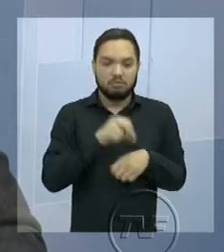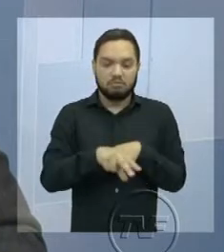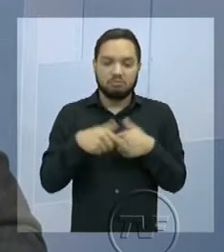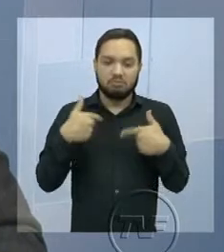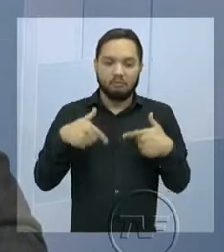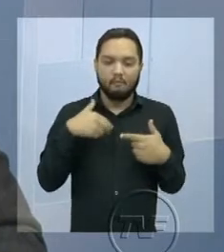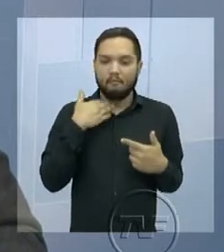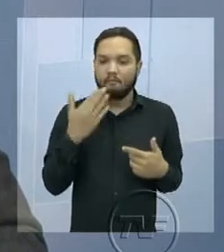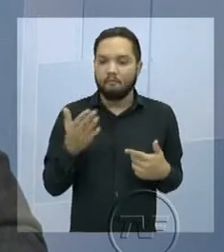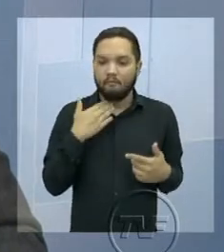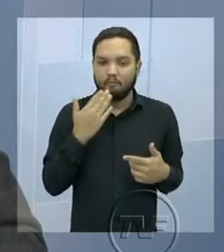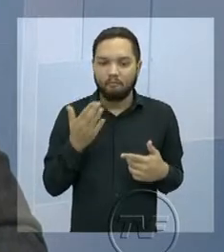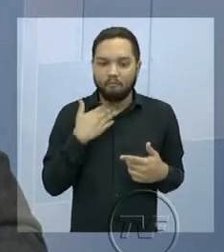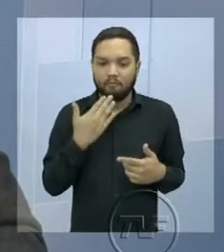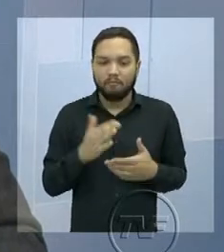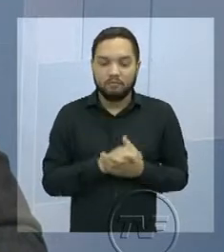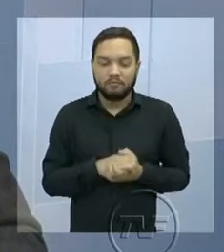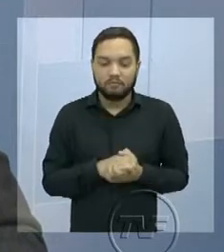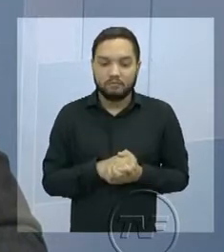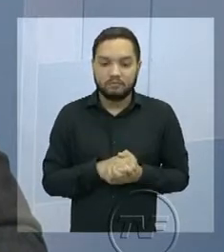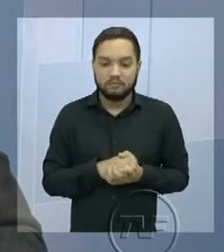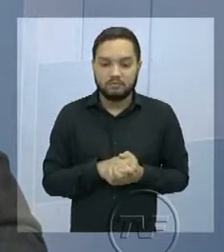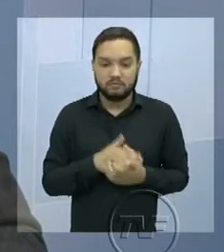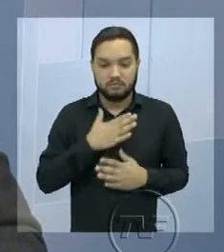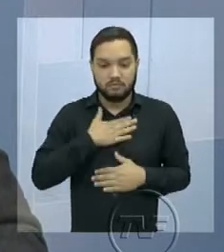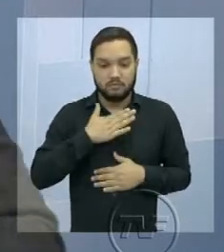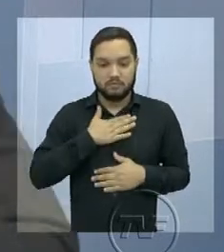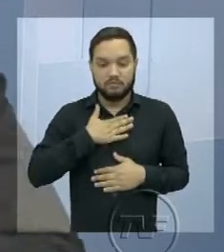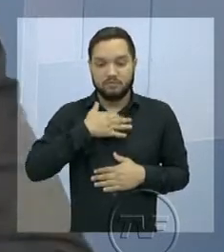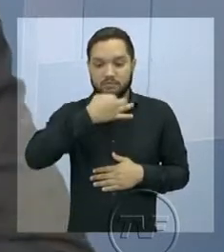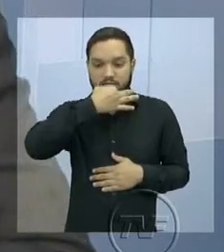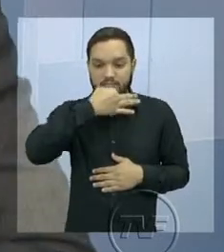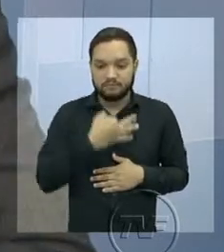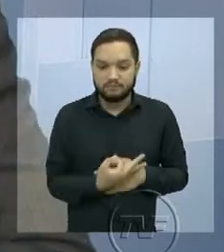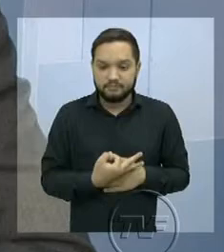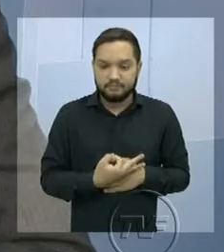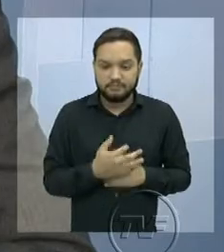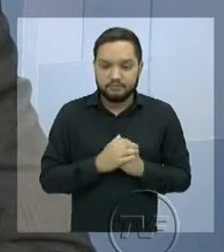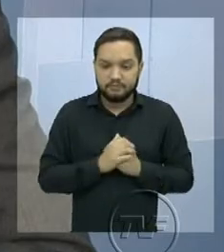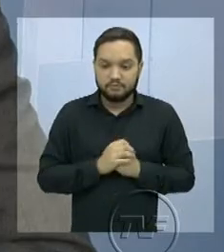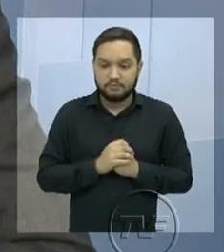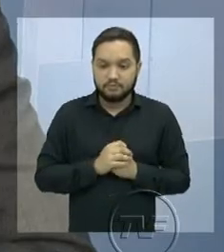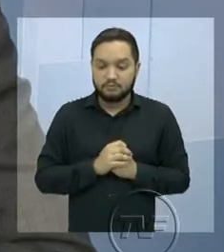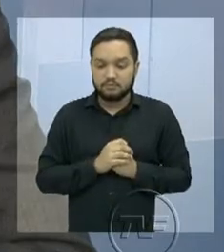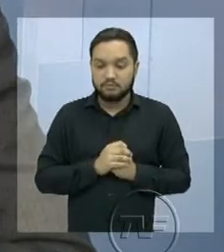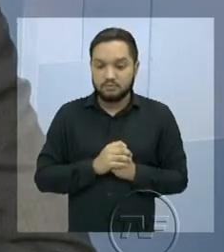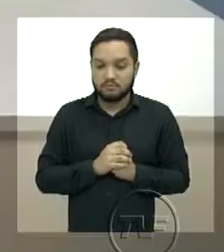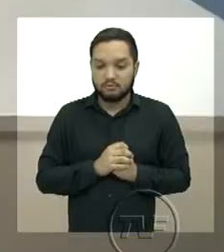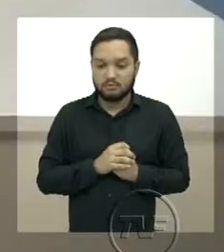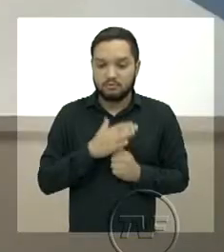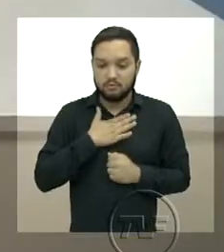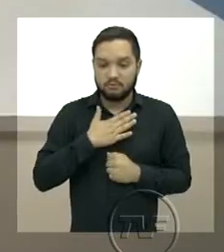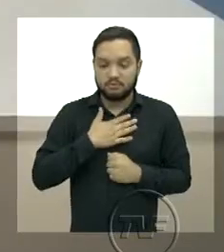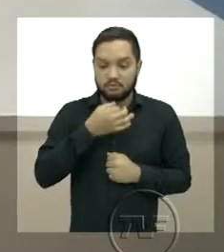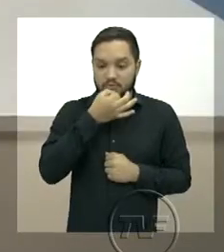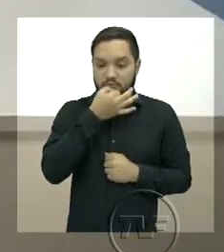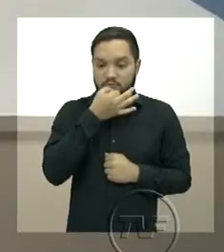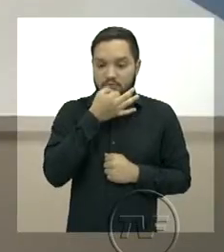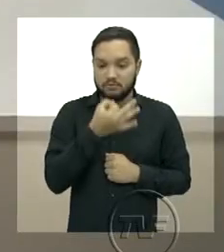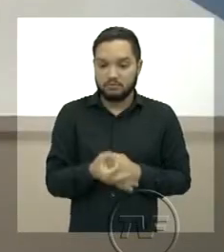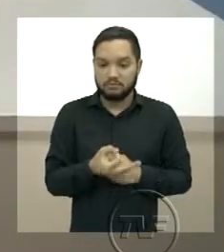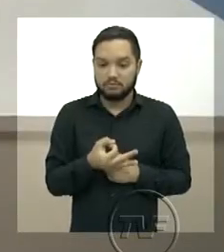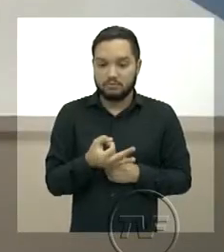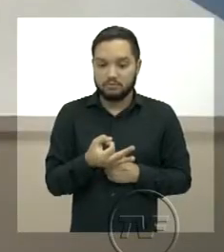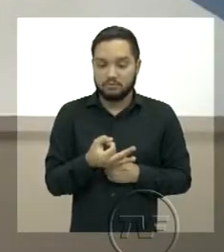entendendo? Então, isso, na minha avaliação... Né? Na minha avaliação, governo, né? Aí eu estou